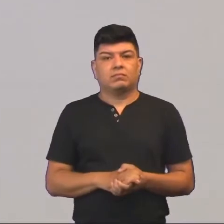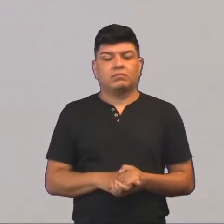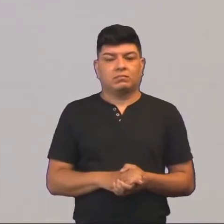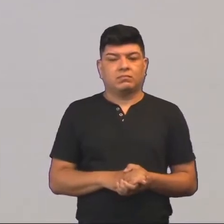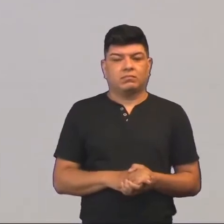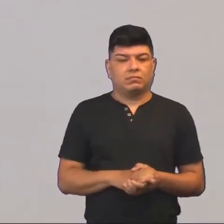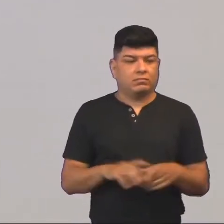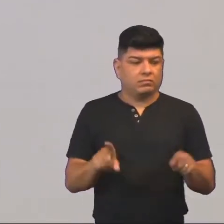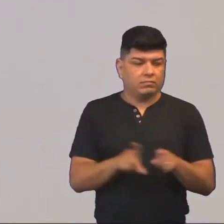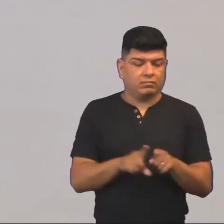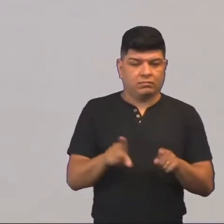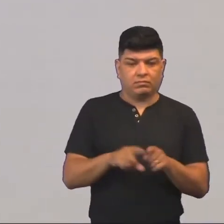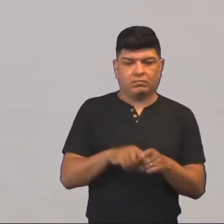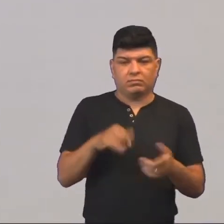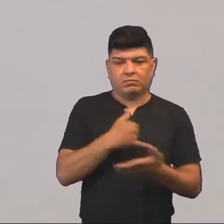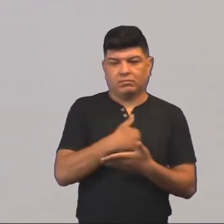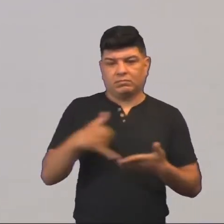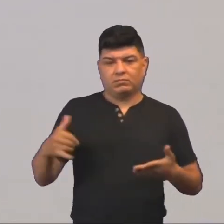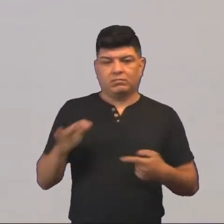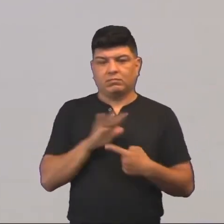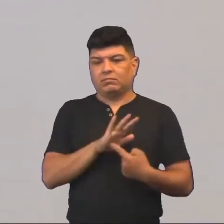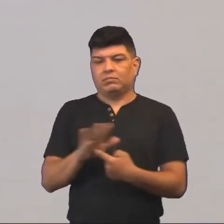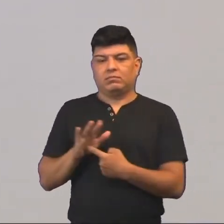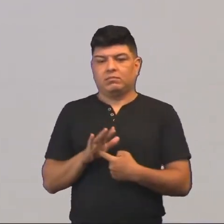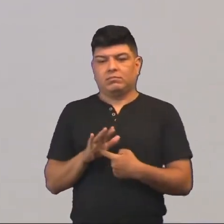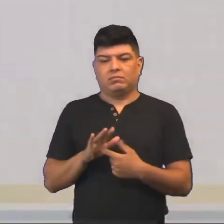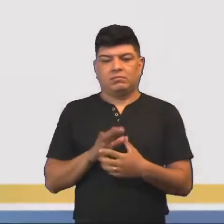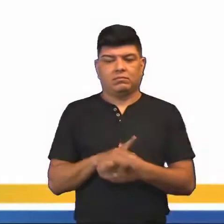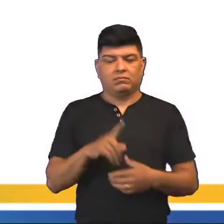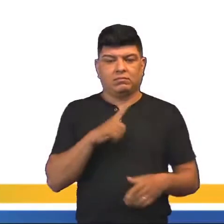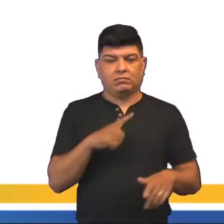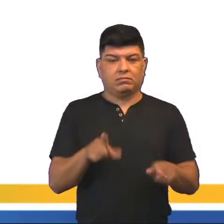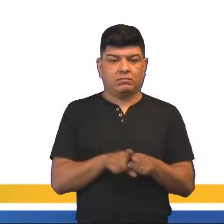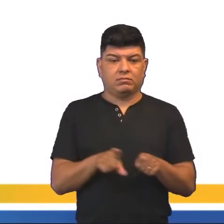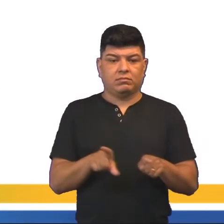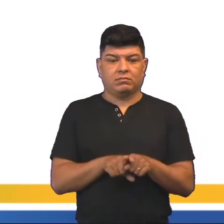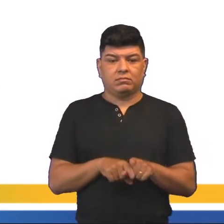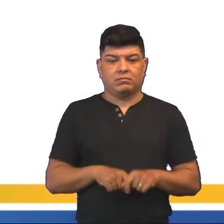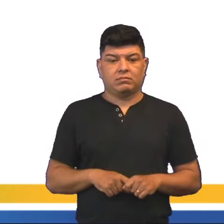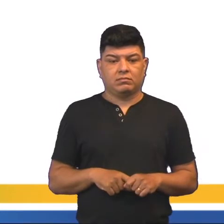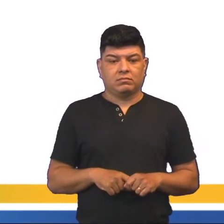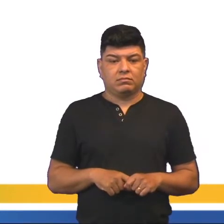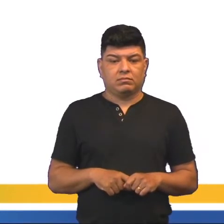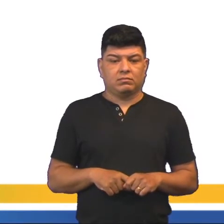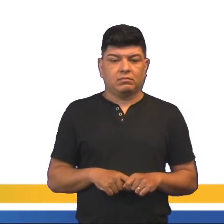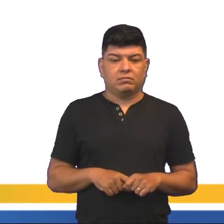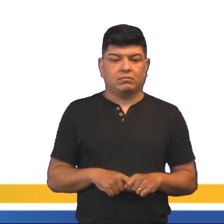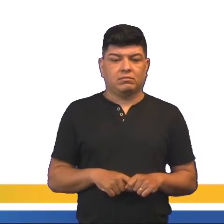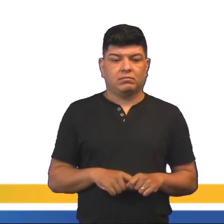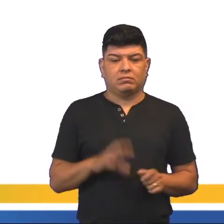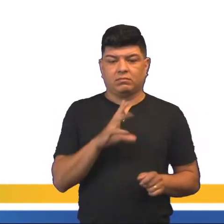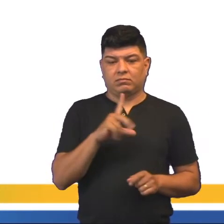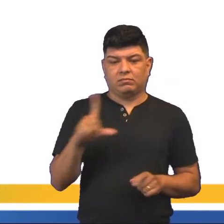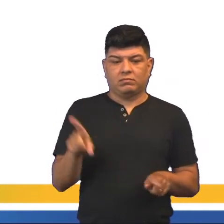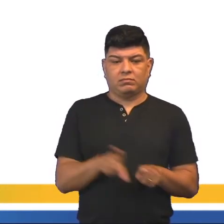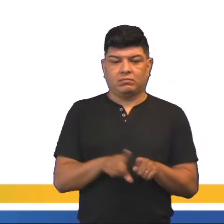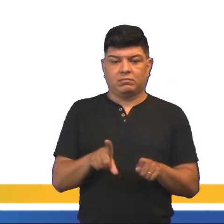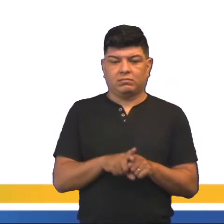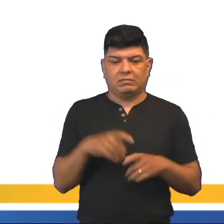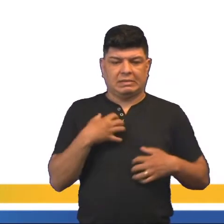E aí, além dessas drogas que eu já citei para vocês, nós temos também aí, no caso, as drogas que são classificadas